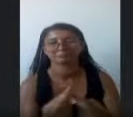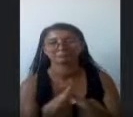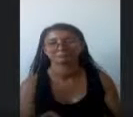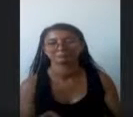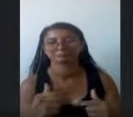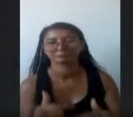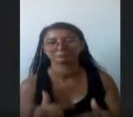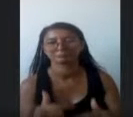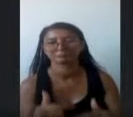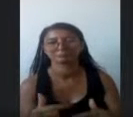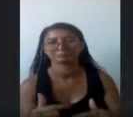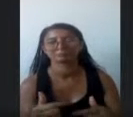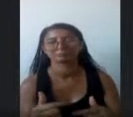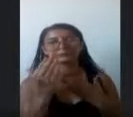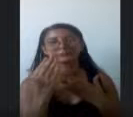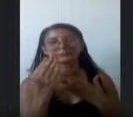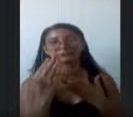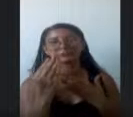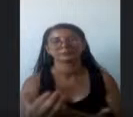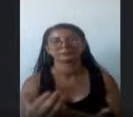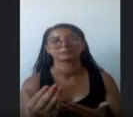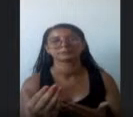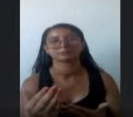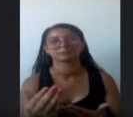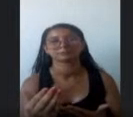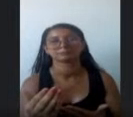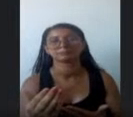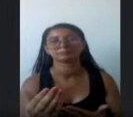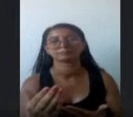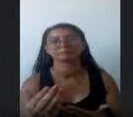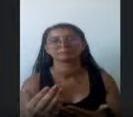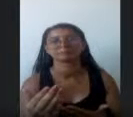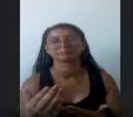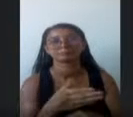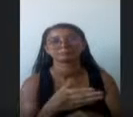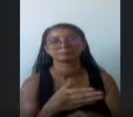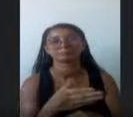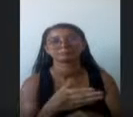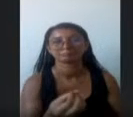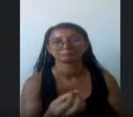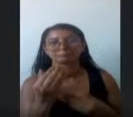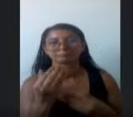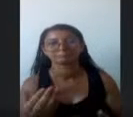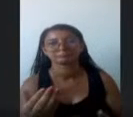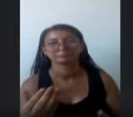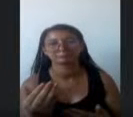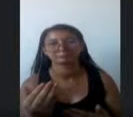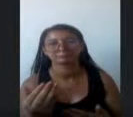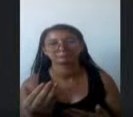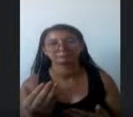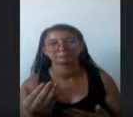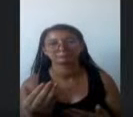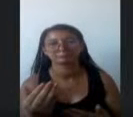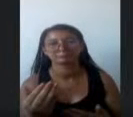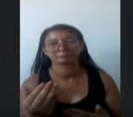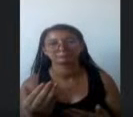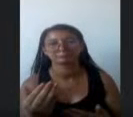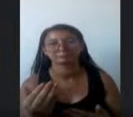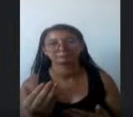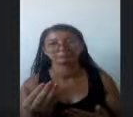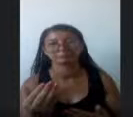gente, agradeço aí mais uma oportunidade. A gente está aí com 1h40 de live, né? Acho